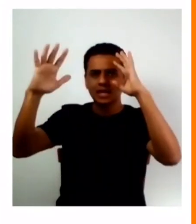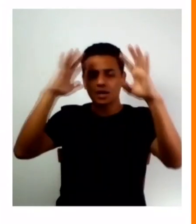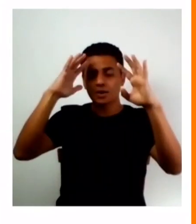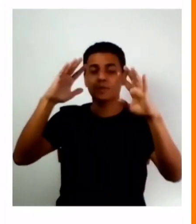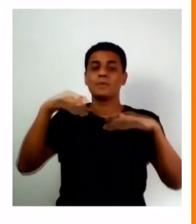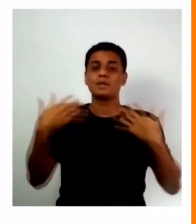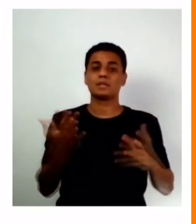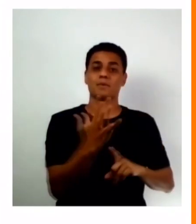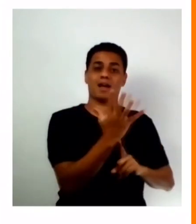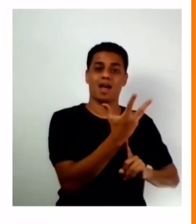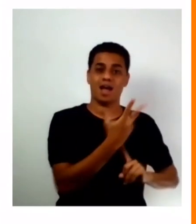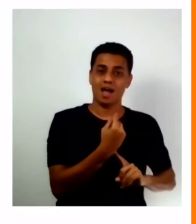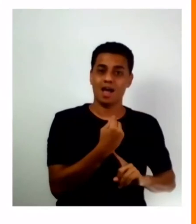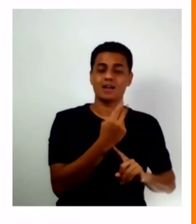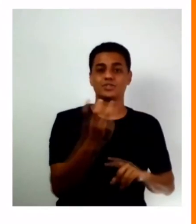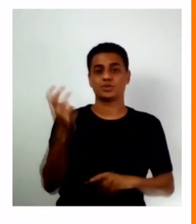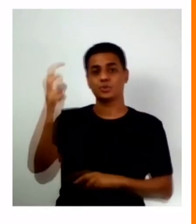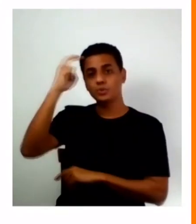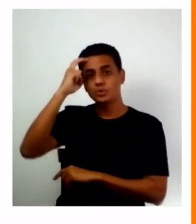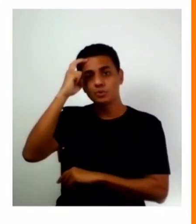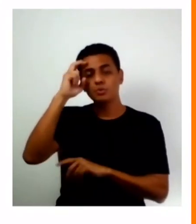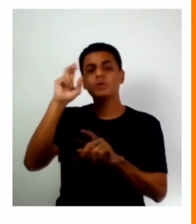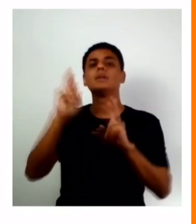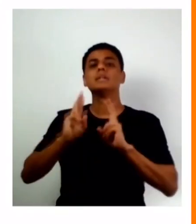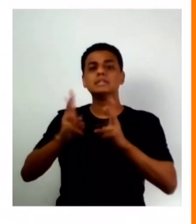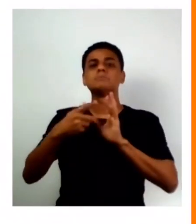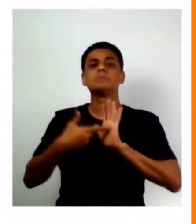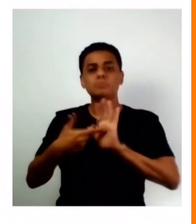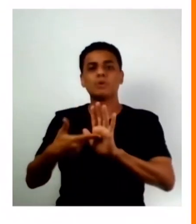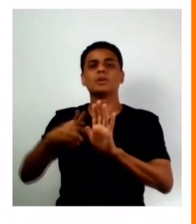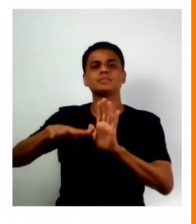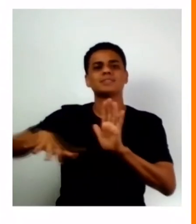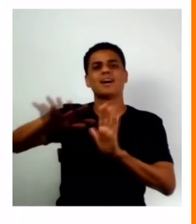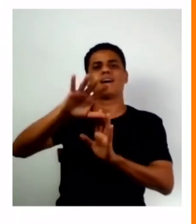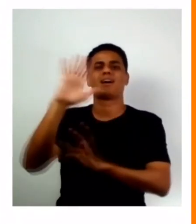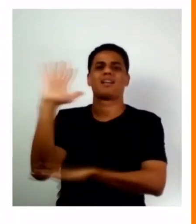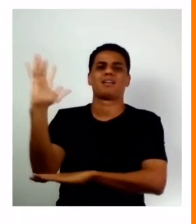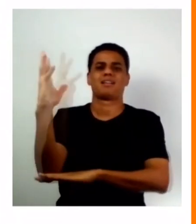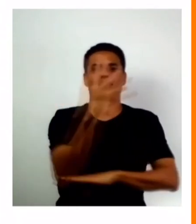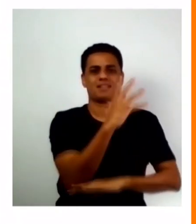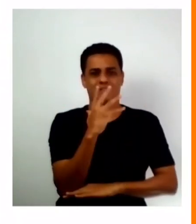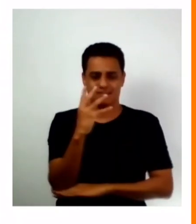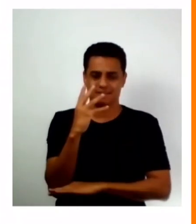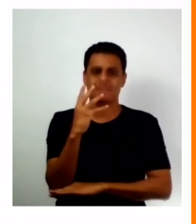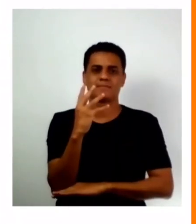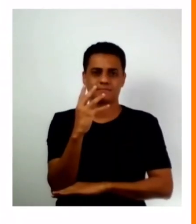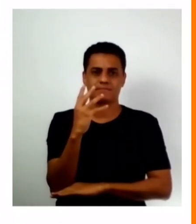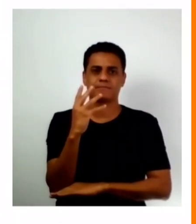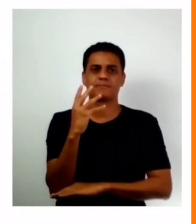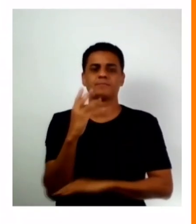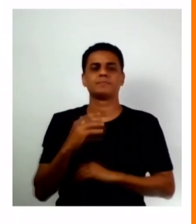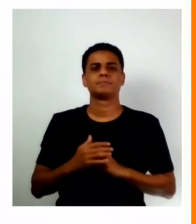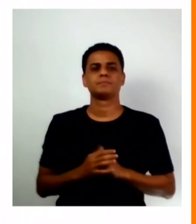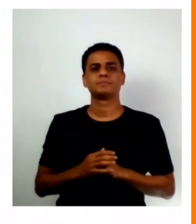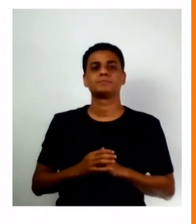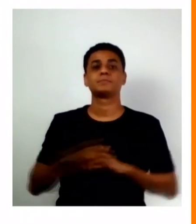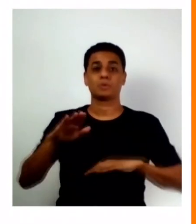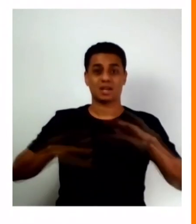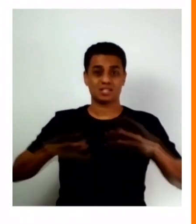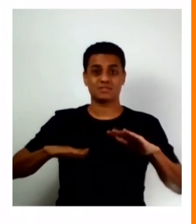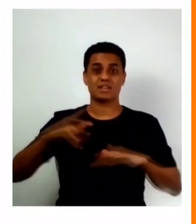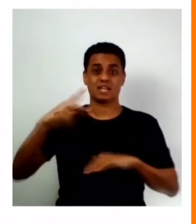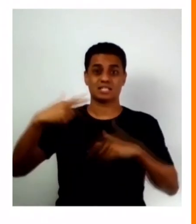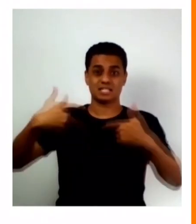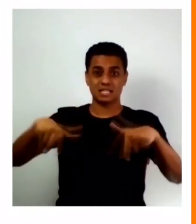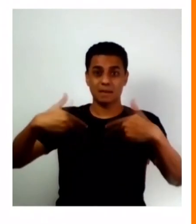em temas medioambientais. Às vezes, sua reivindicação ou seu trabalho pode ser um trabalho